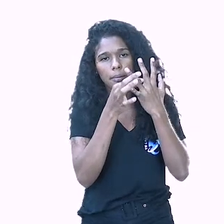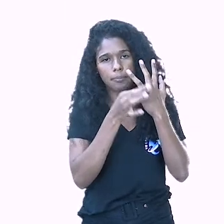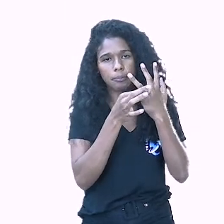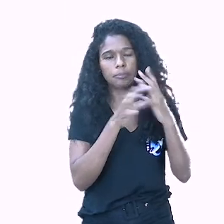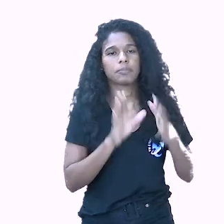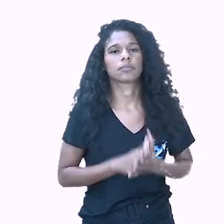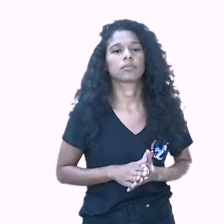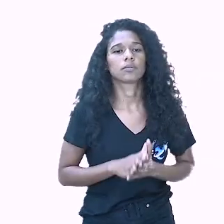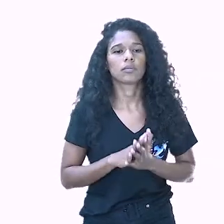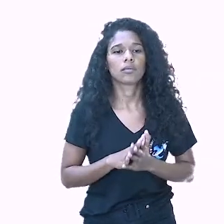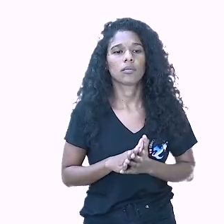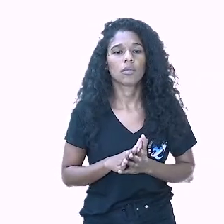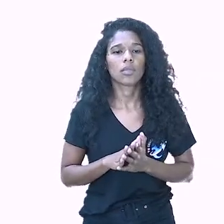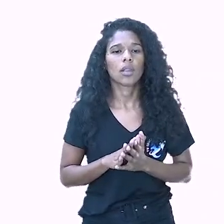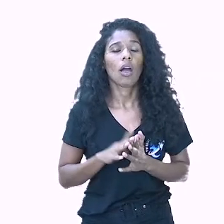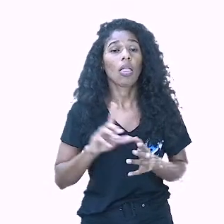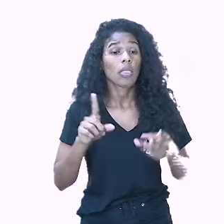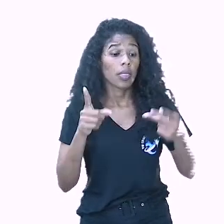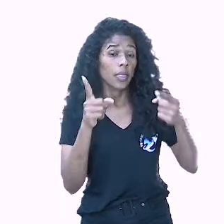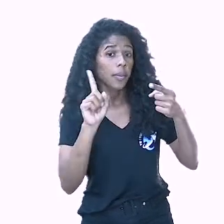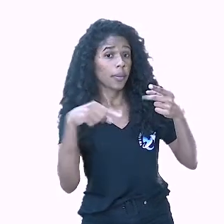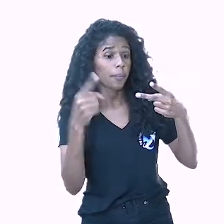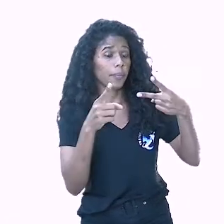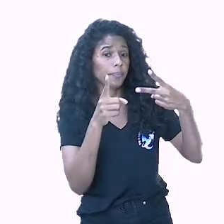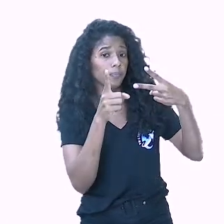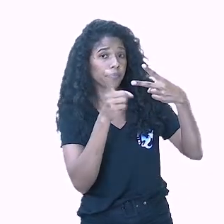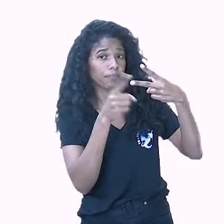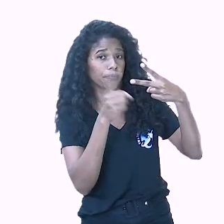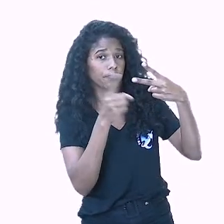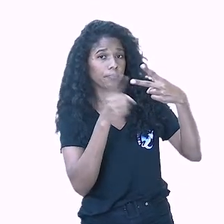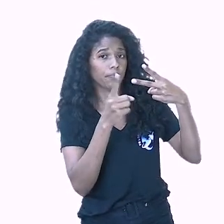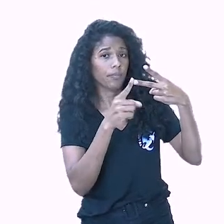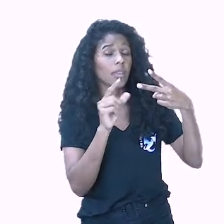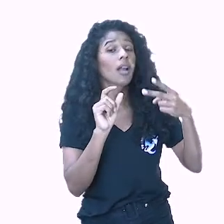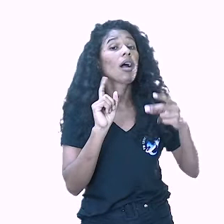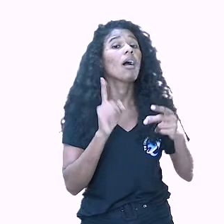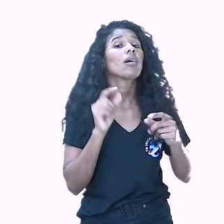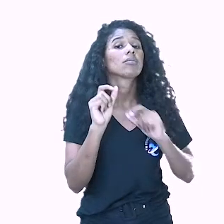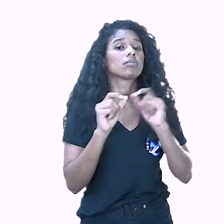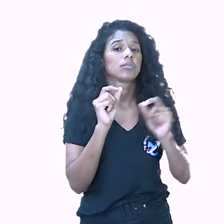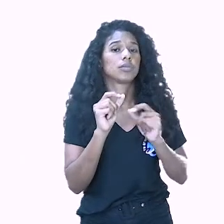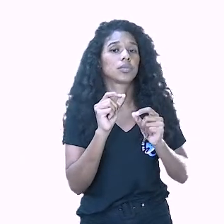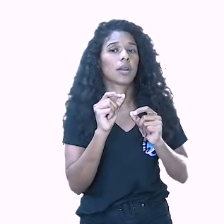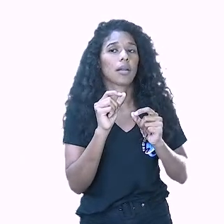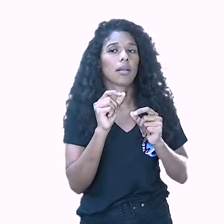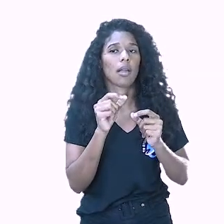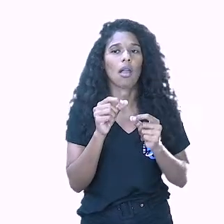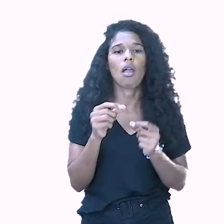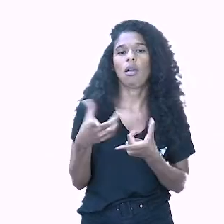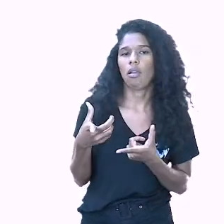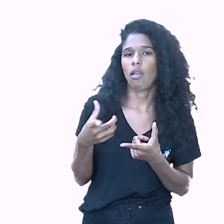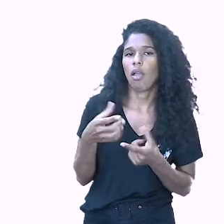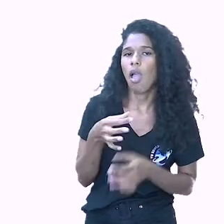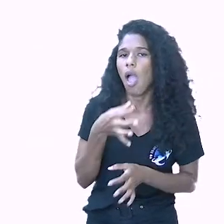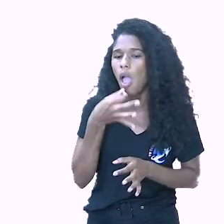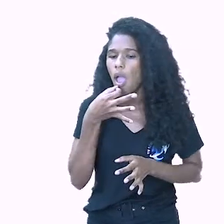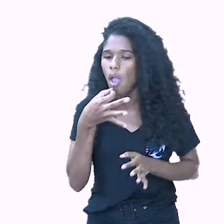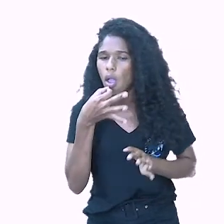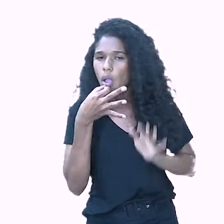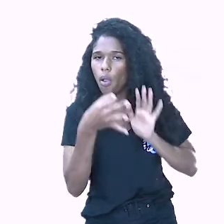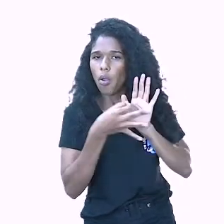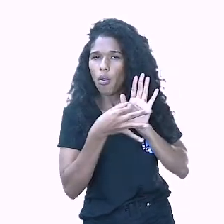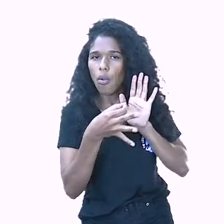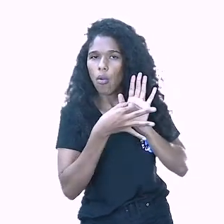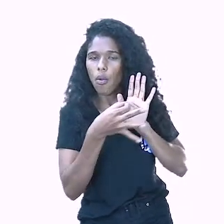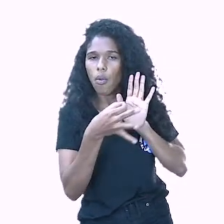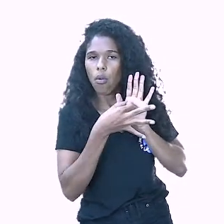Próxima, argumentativa. O que a crônica argumentativa faz? Ela argumenta, ela desenvolve uma